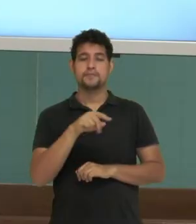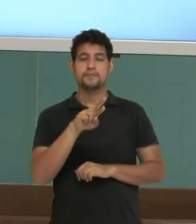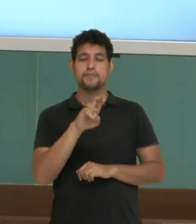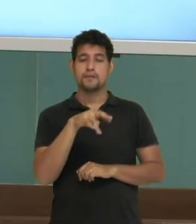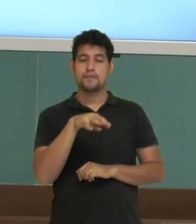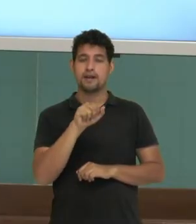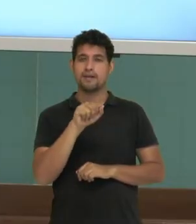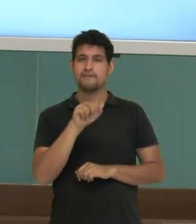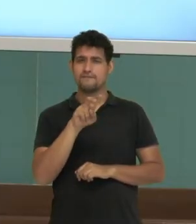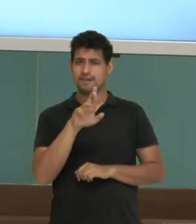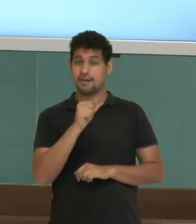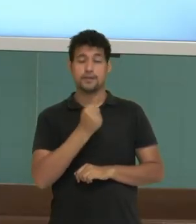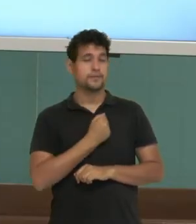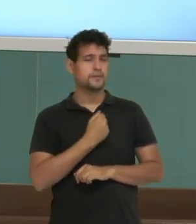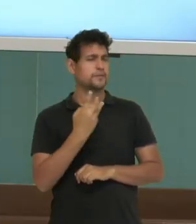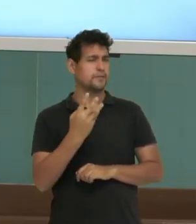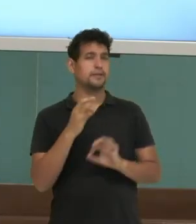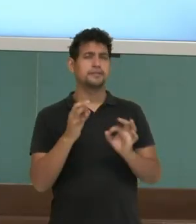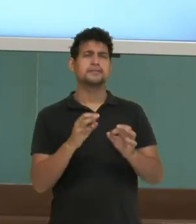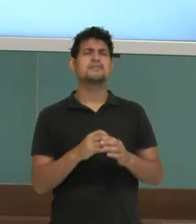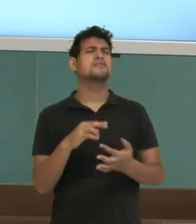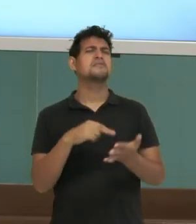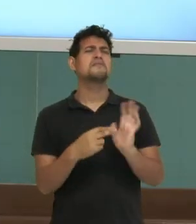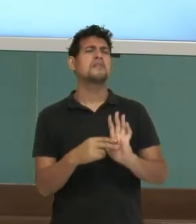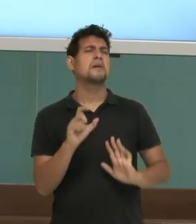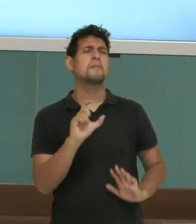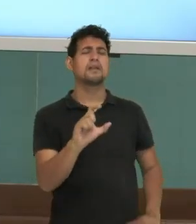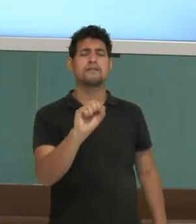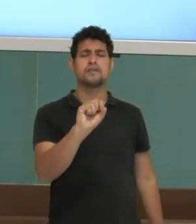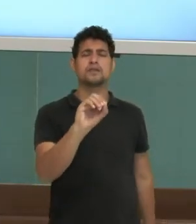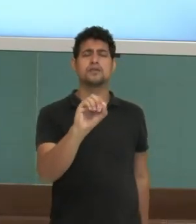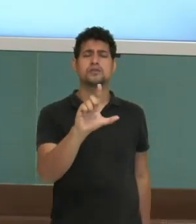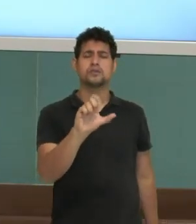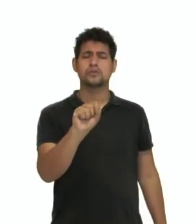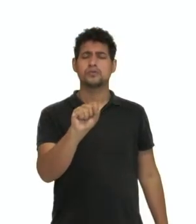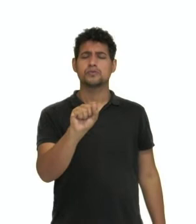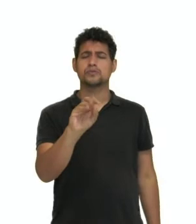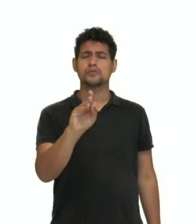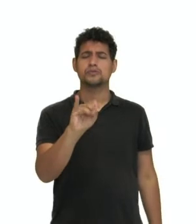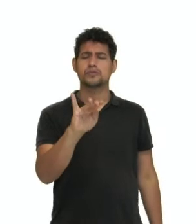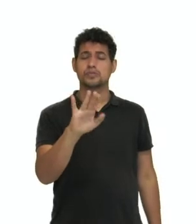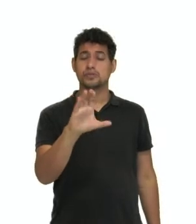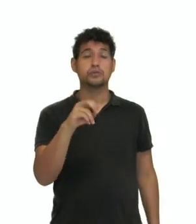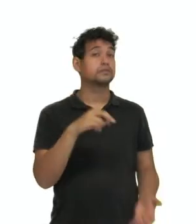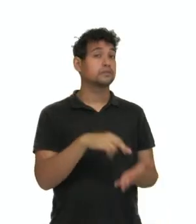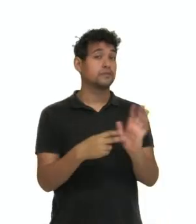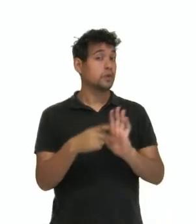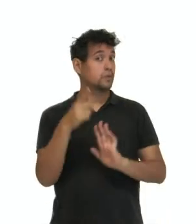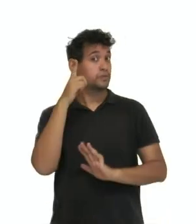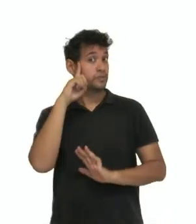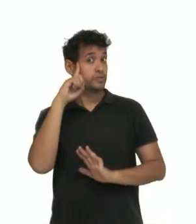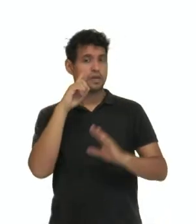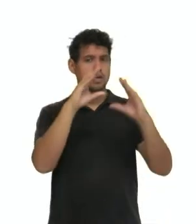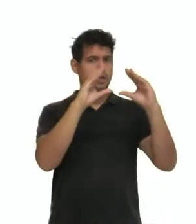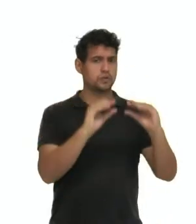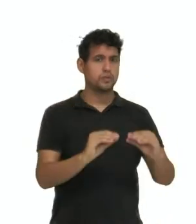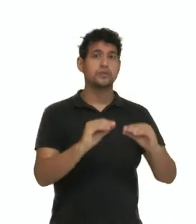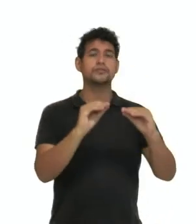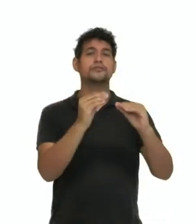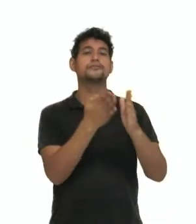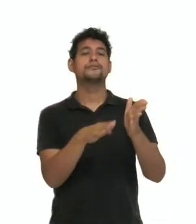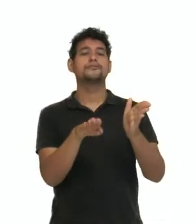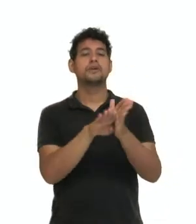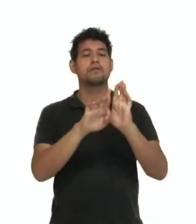4. Solstício corresponde à posição da Terra em que a duração do dia e da noite alcançam